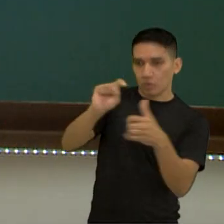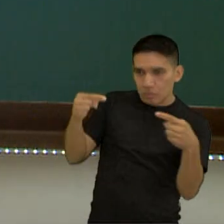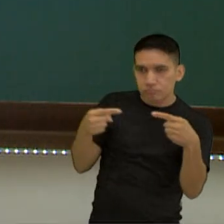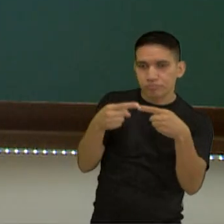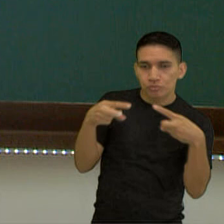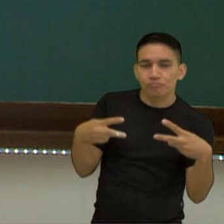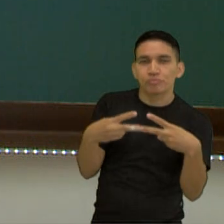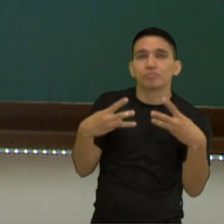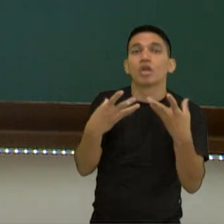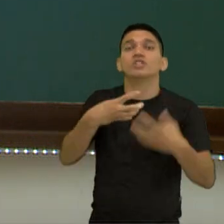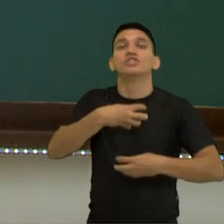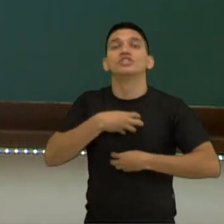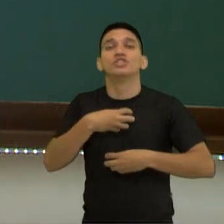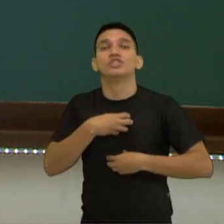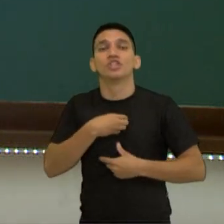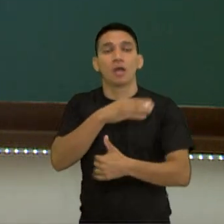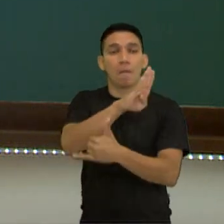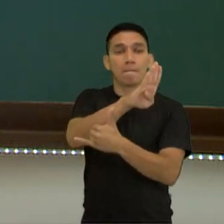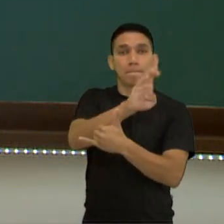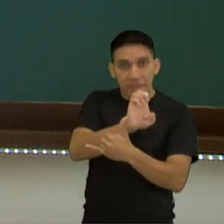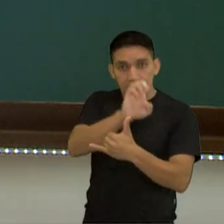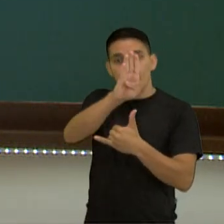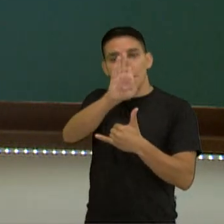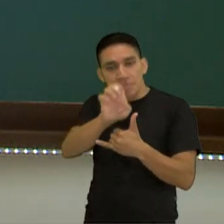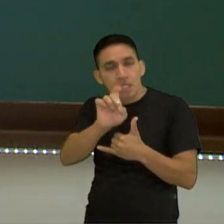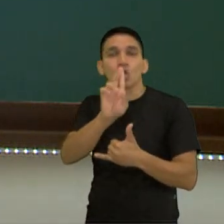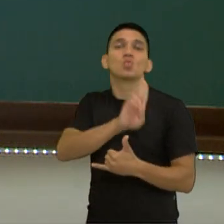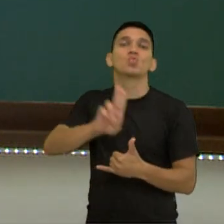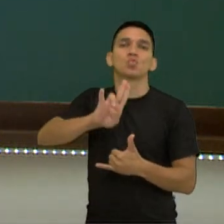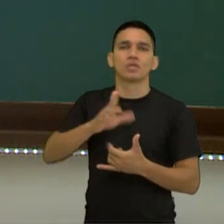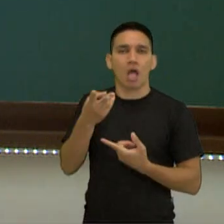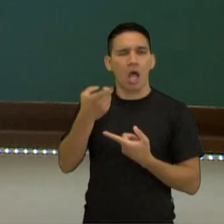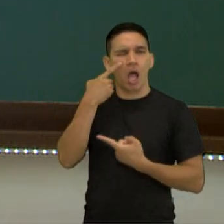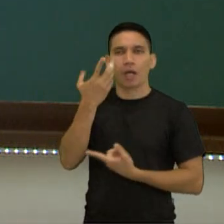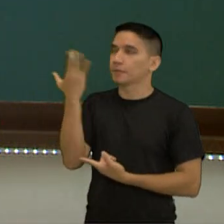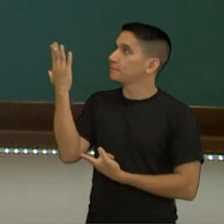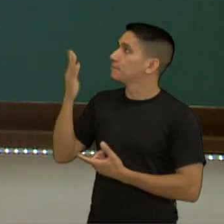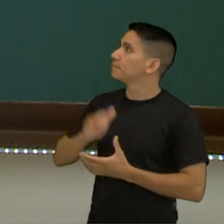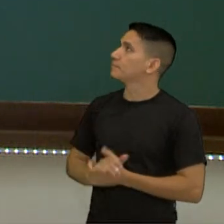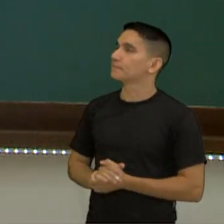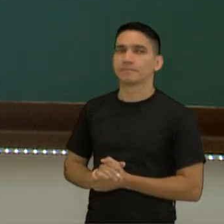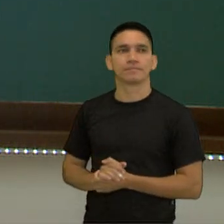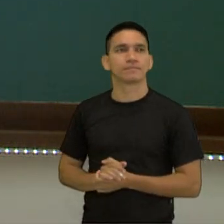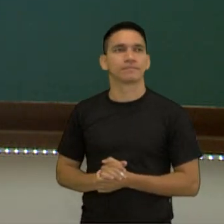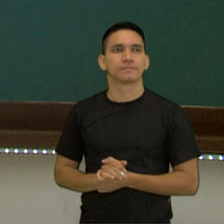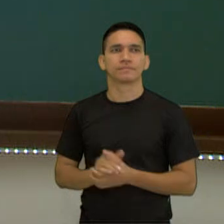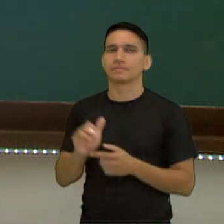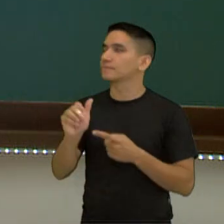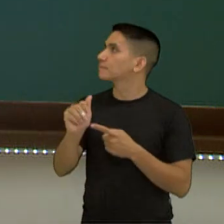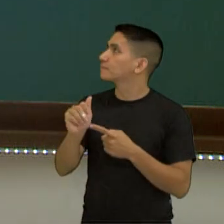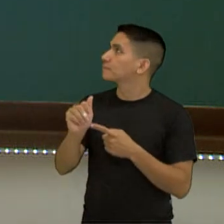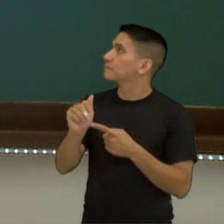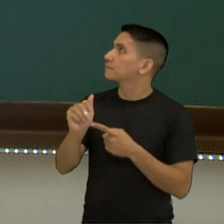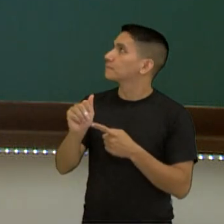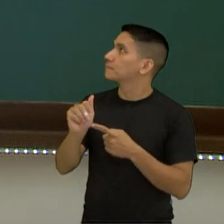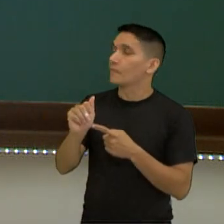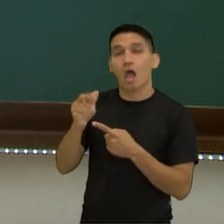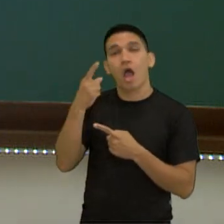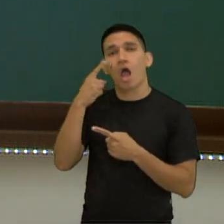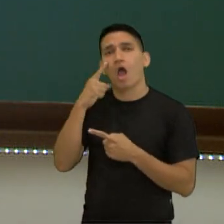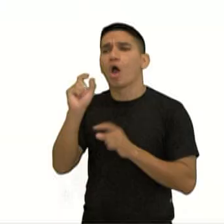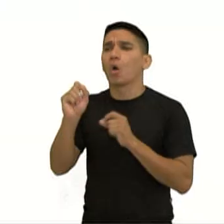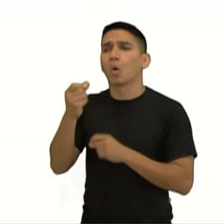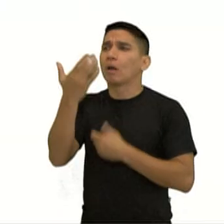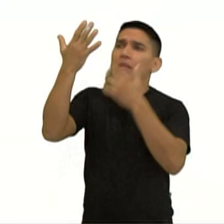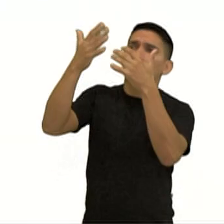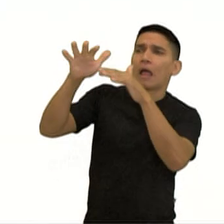verificar qual forma do verbo to be vai ser acrescido nele. Look, it is snow. Olhe, está e neve